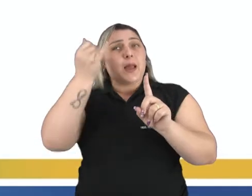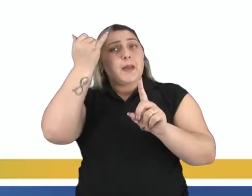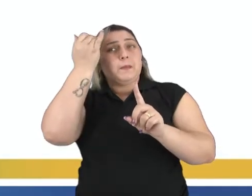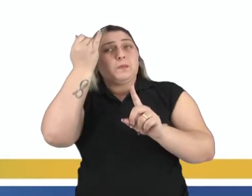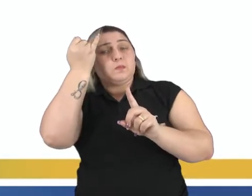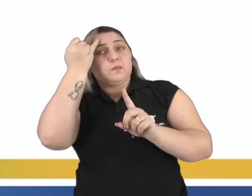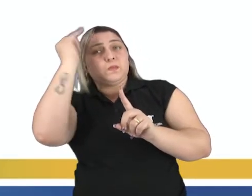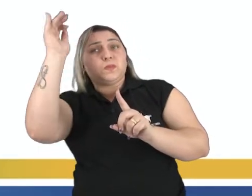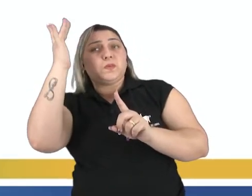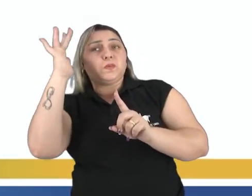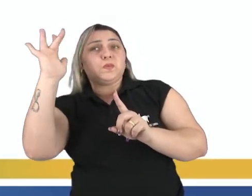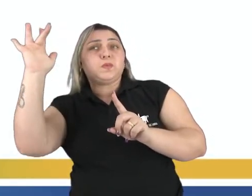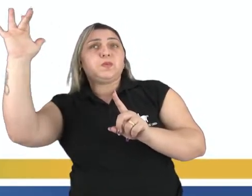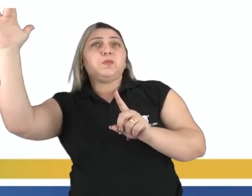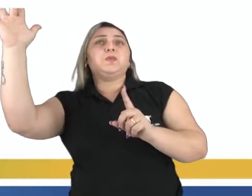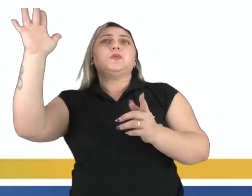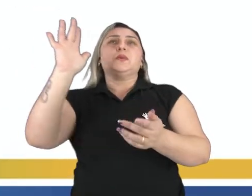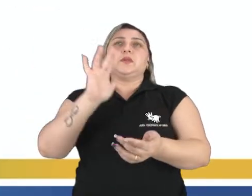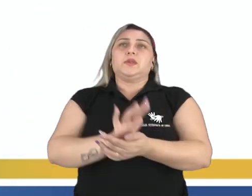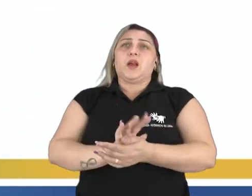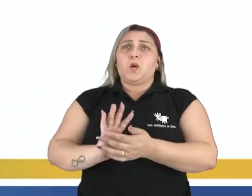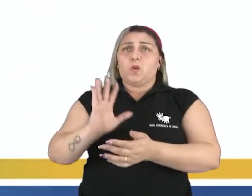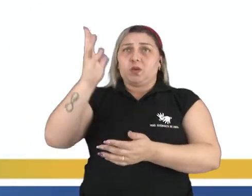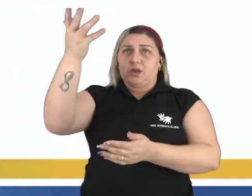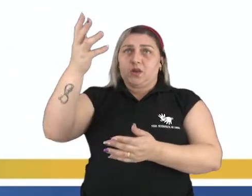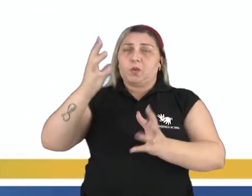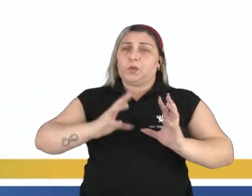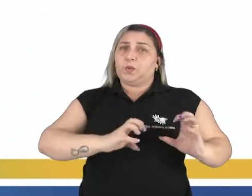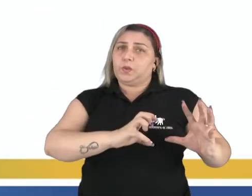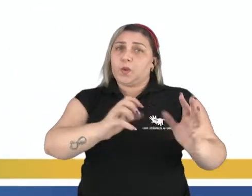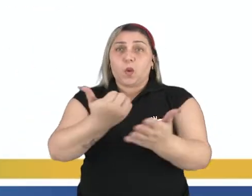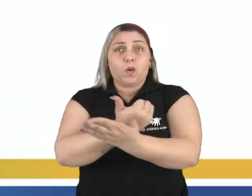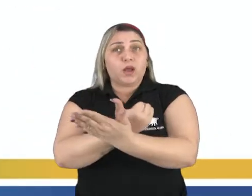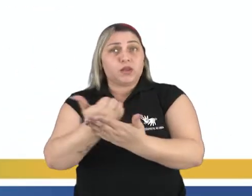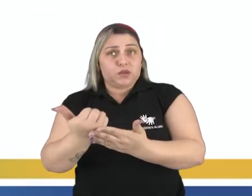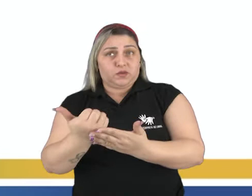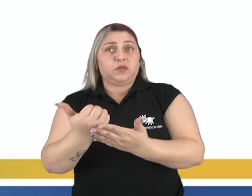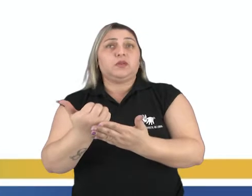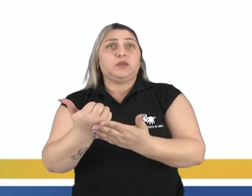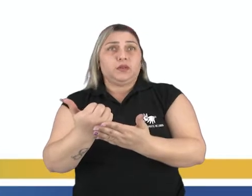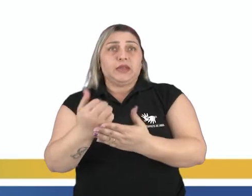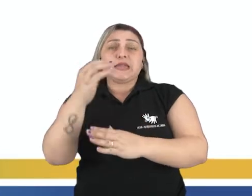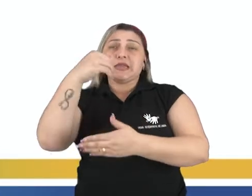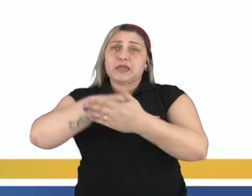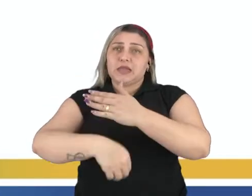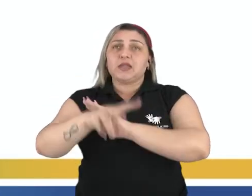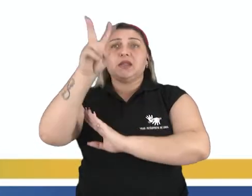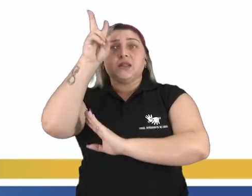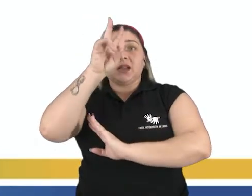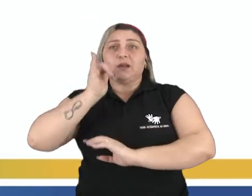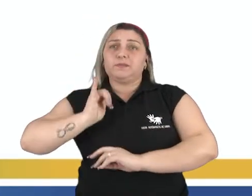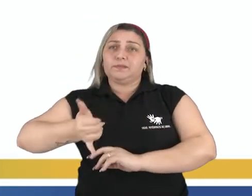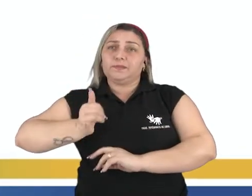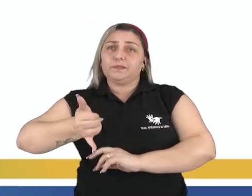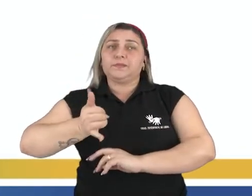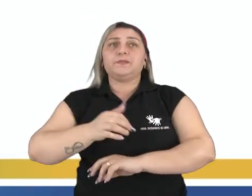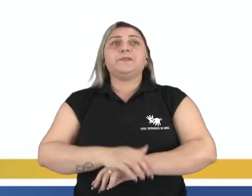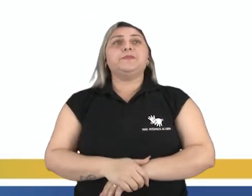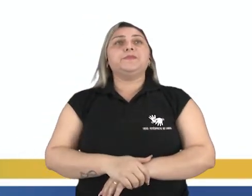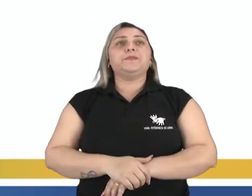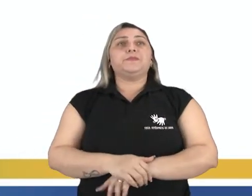da trama que encadeiam os fatos que geram os conflitos e as ações ali dentro daquela narrativa